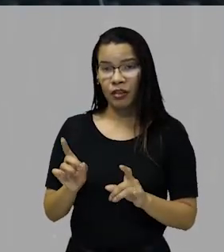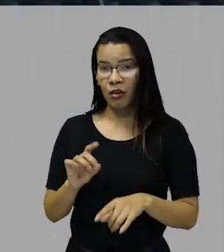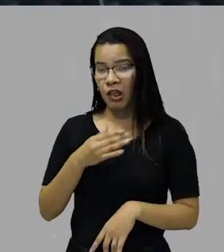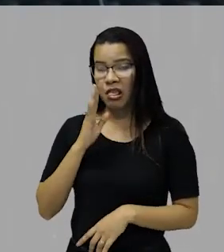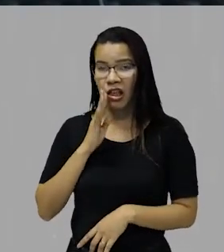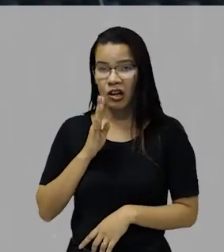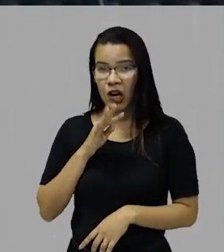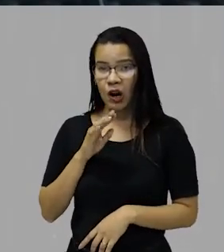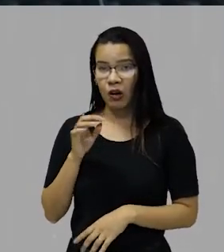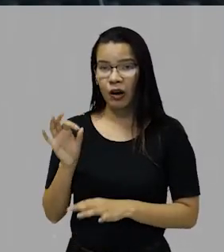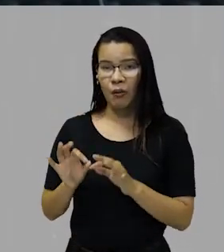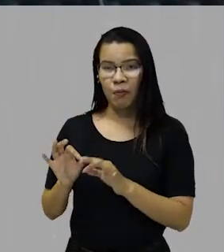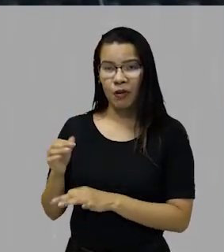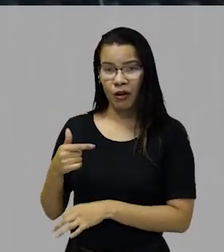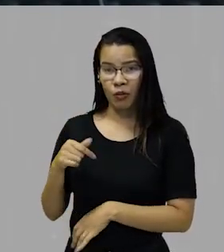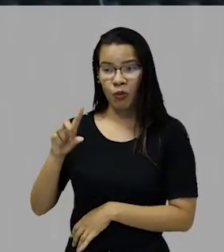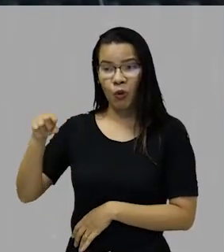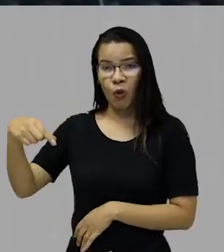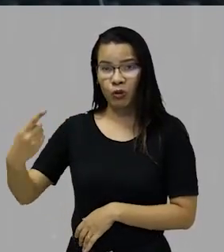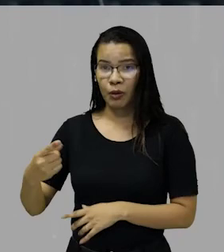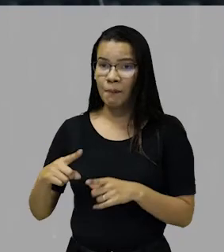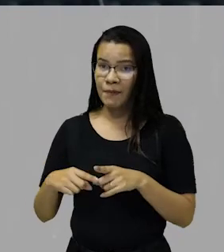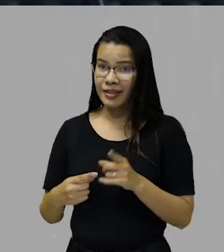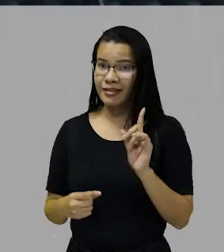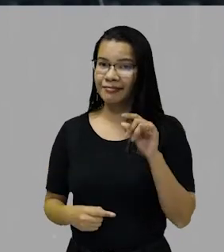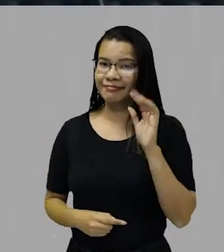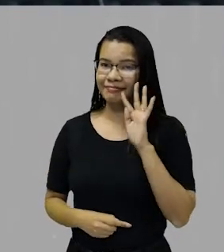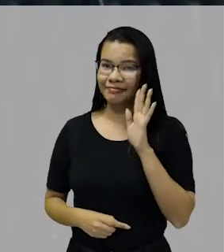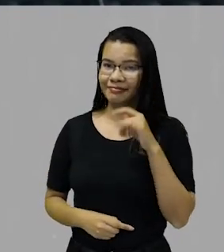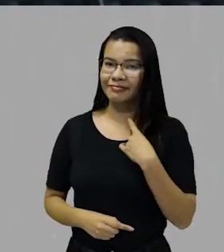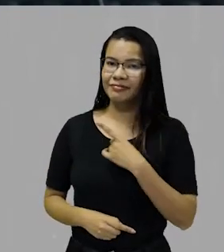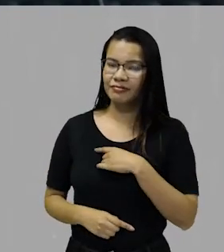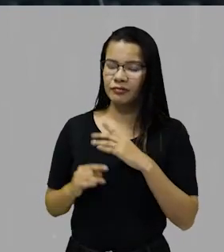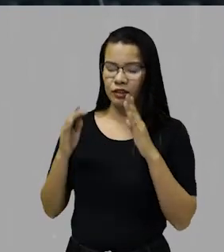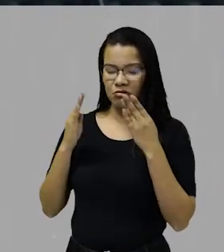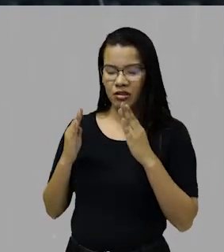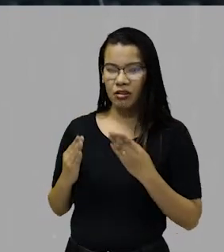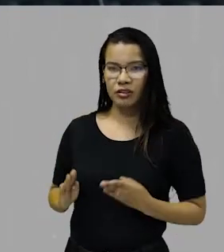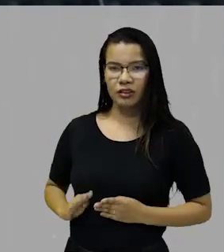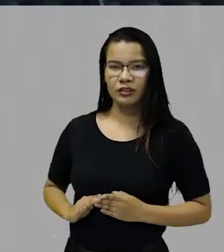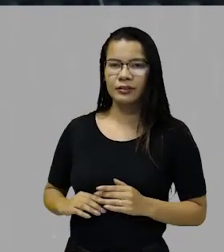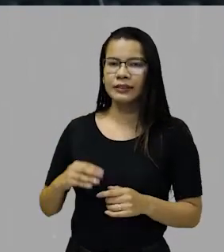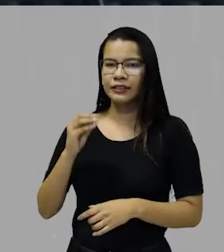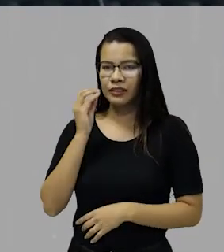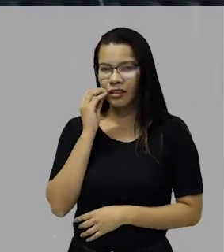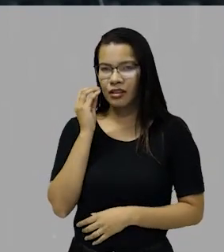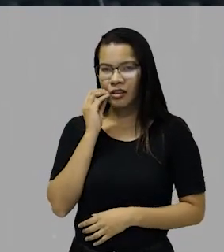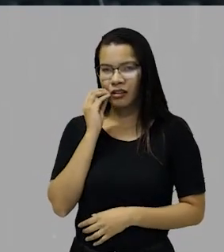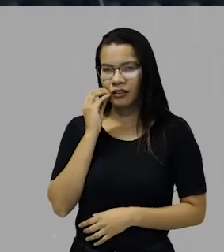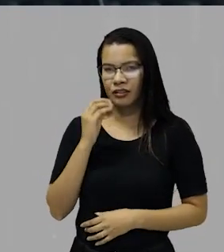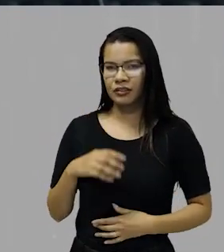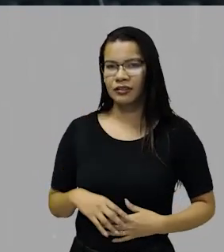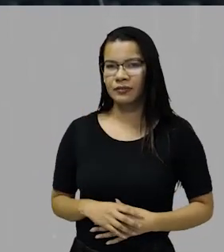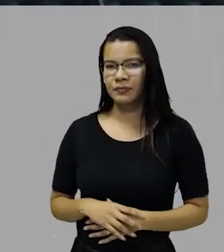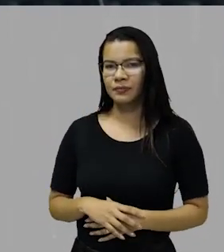legal corrigir o outro, mas é legal a gente também se policiar e tentar se